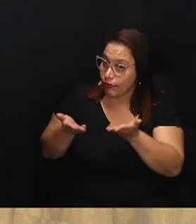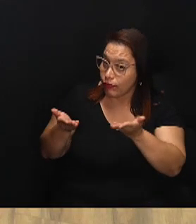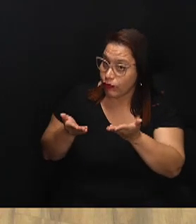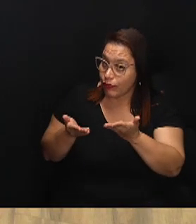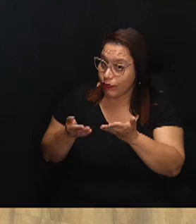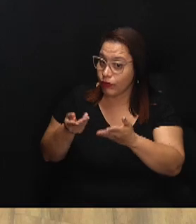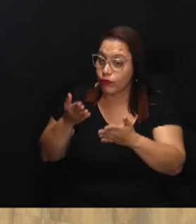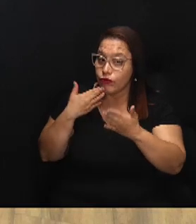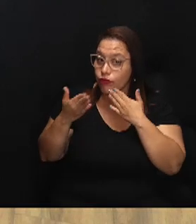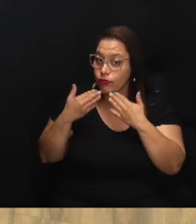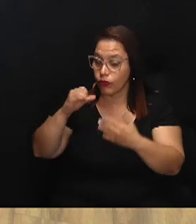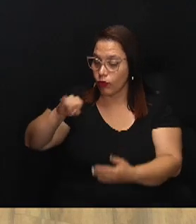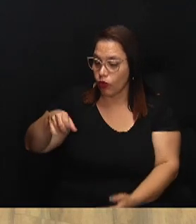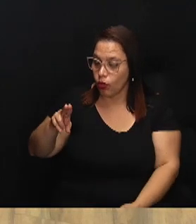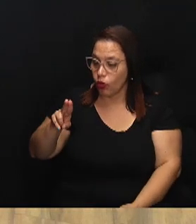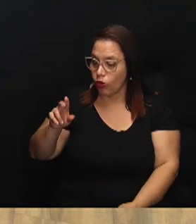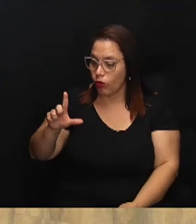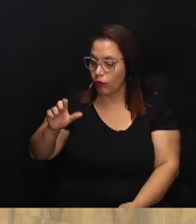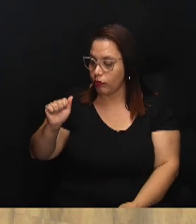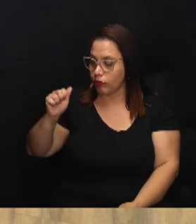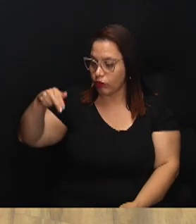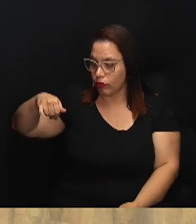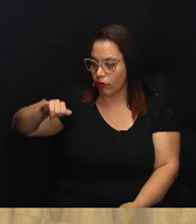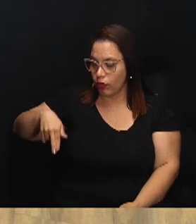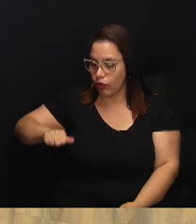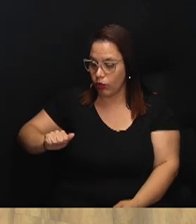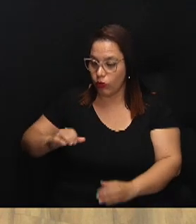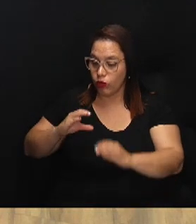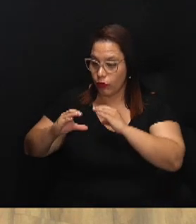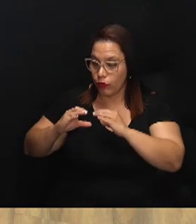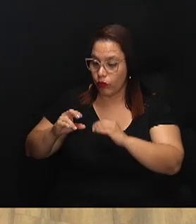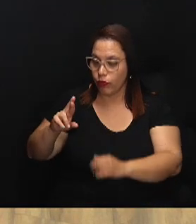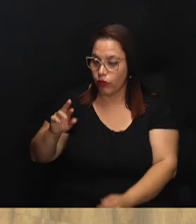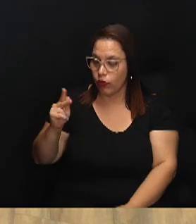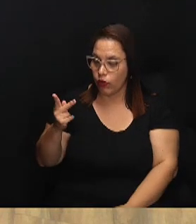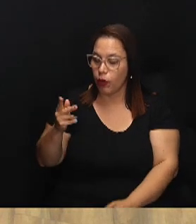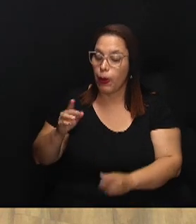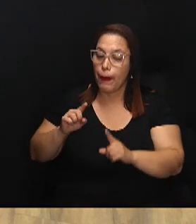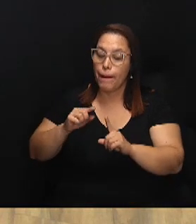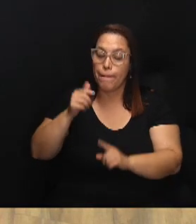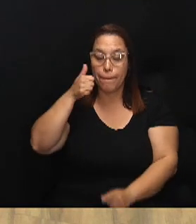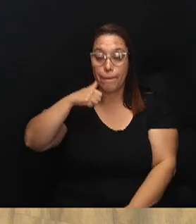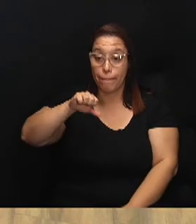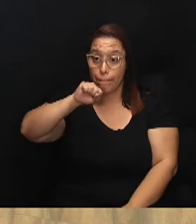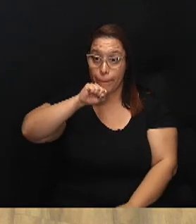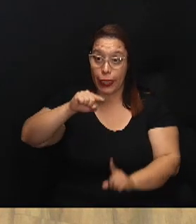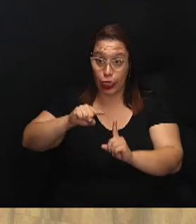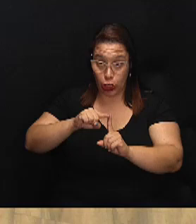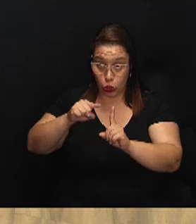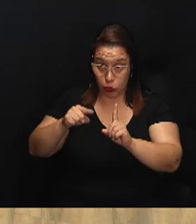gente vai falar com a Juliana Lima de Paula, que é consultora de RH, mãe de prematuro, e ela